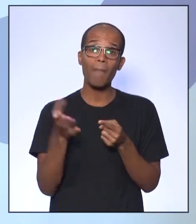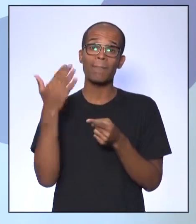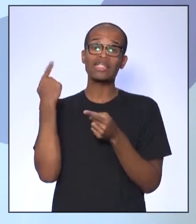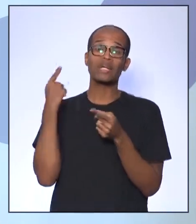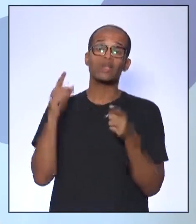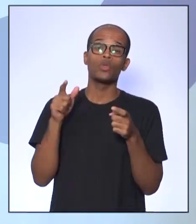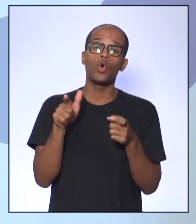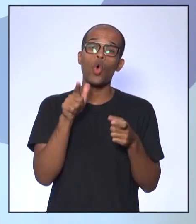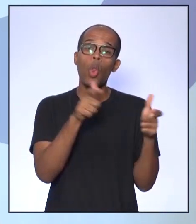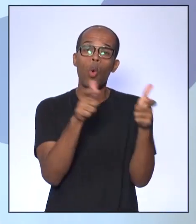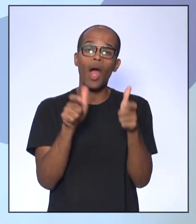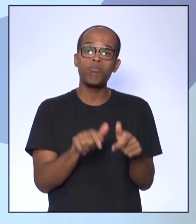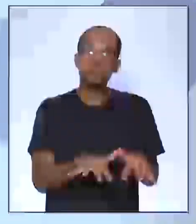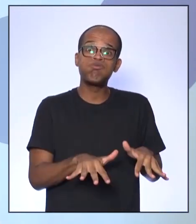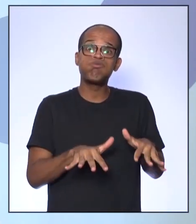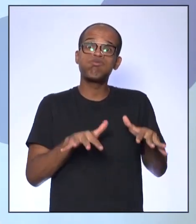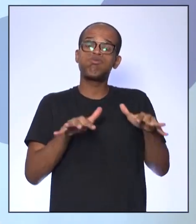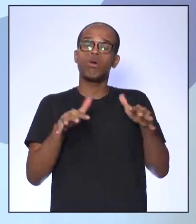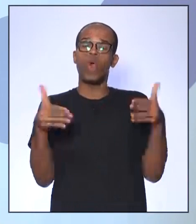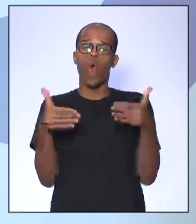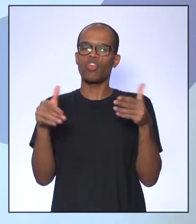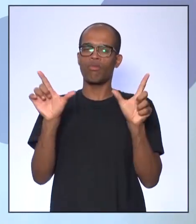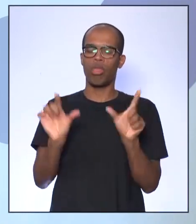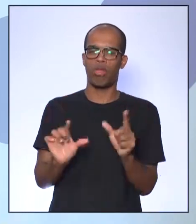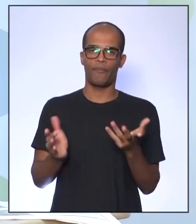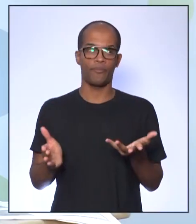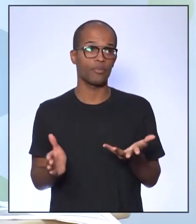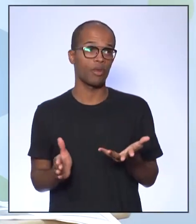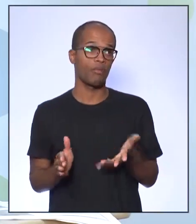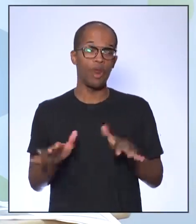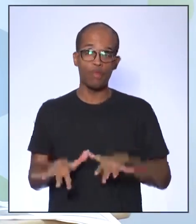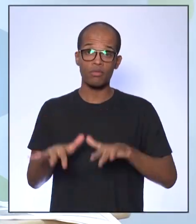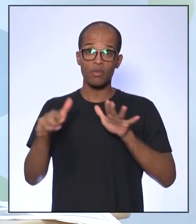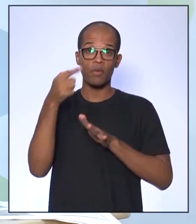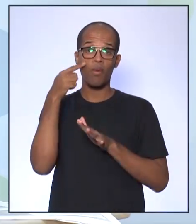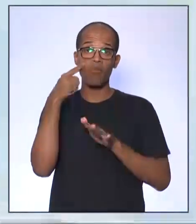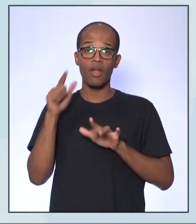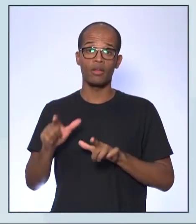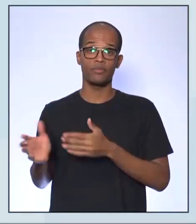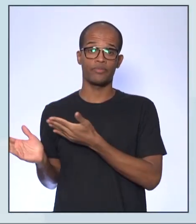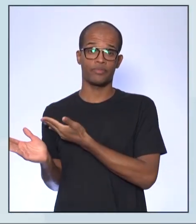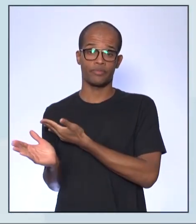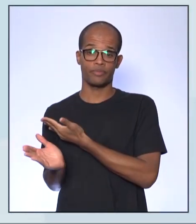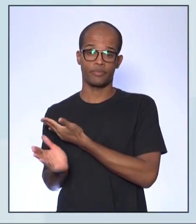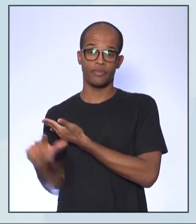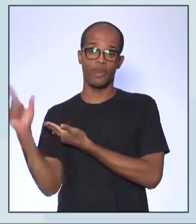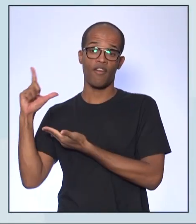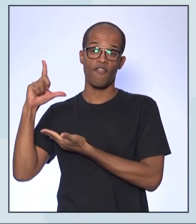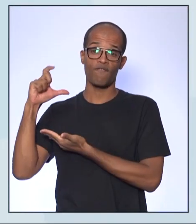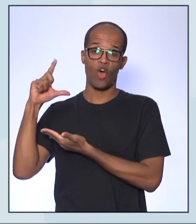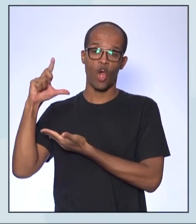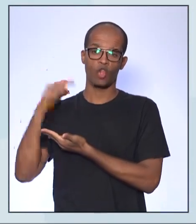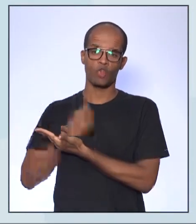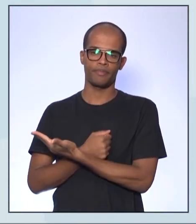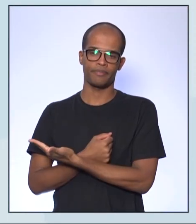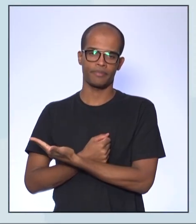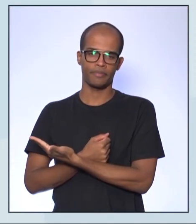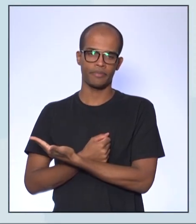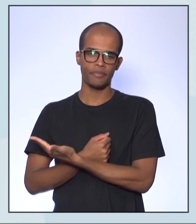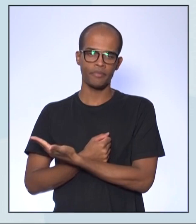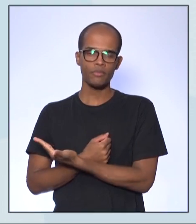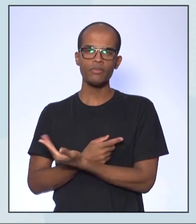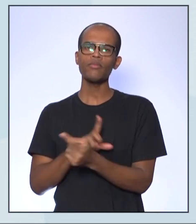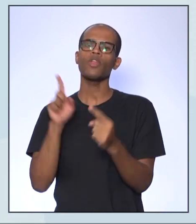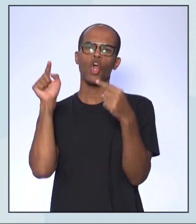alagavam. Hoje alguns não alagam tanto. E por falar em alagamento, vamos para a imagem, na tela. A foto que ilustra o texto combina com o